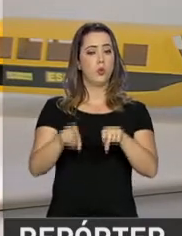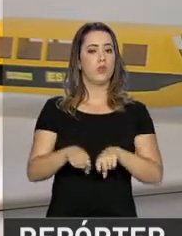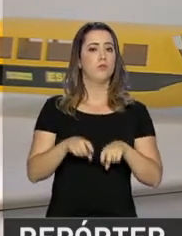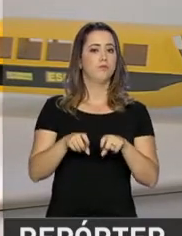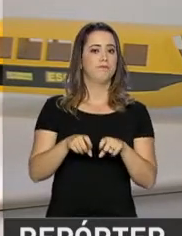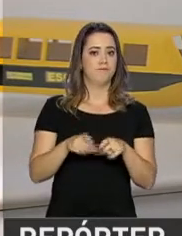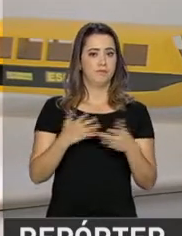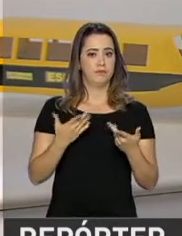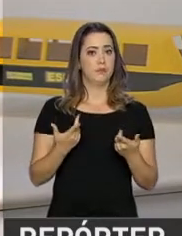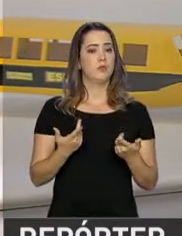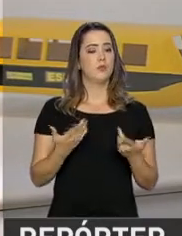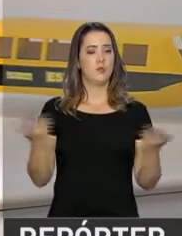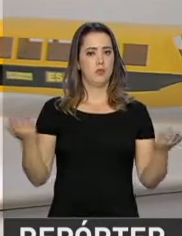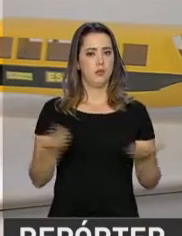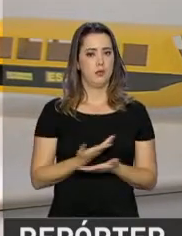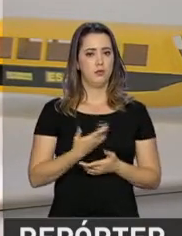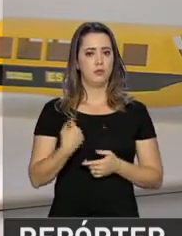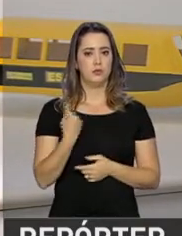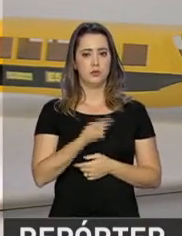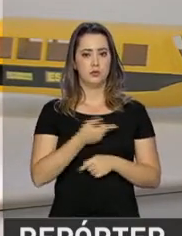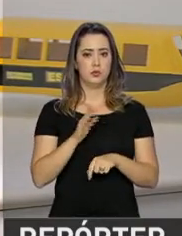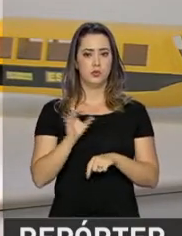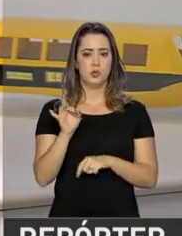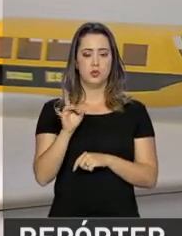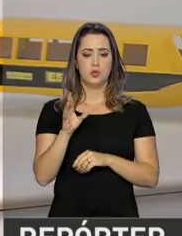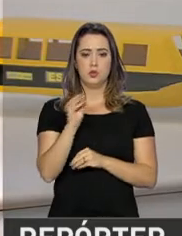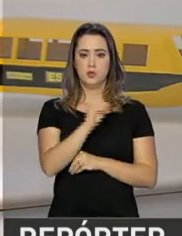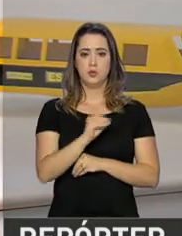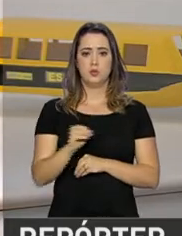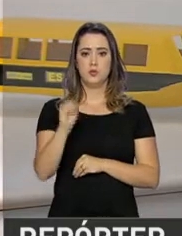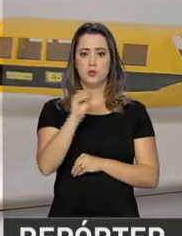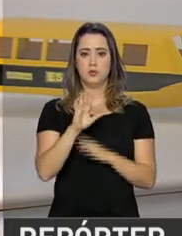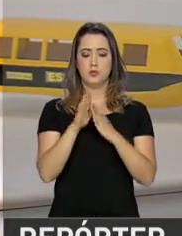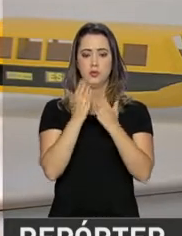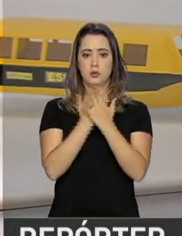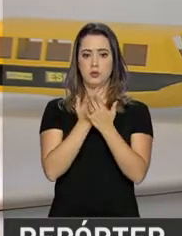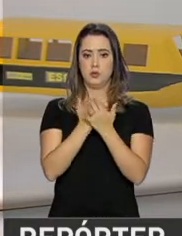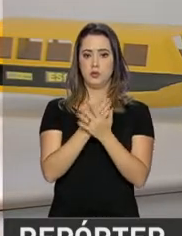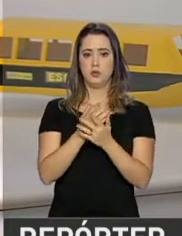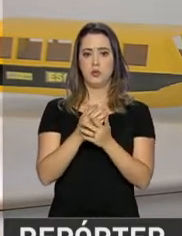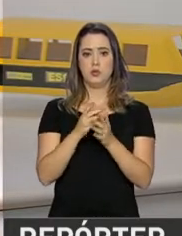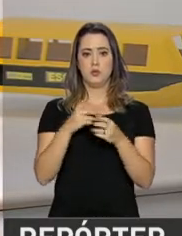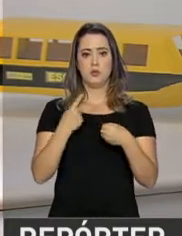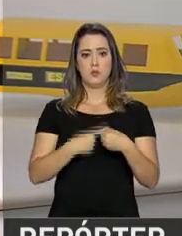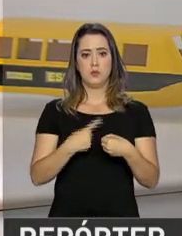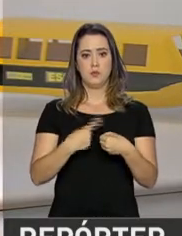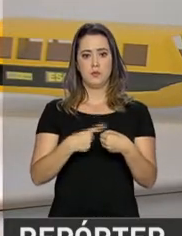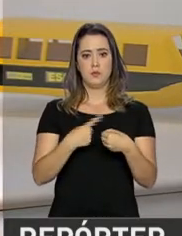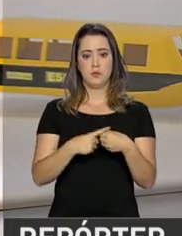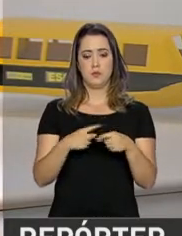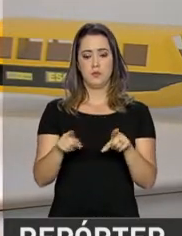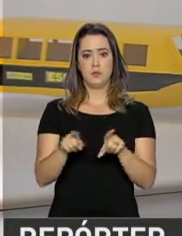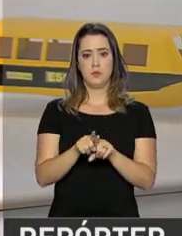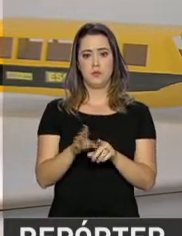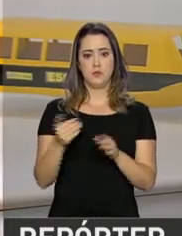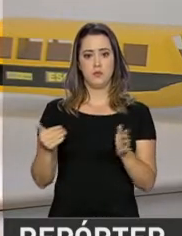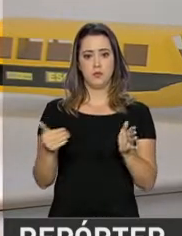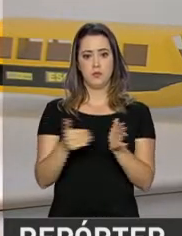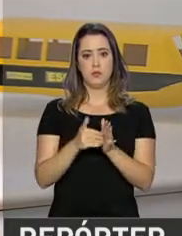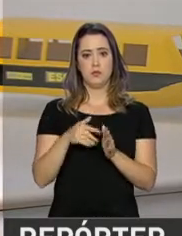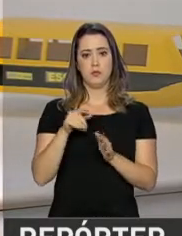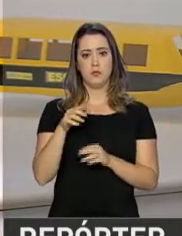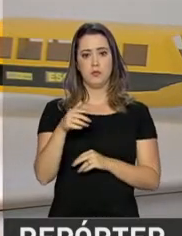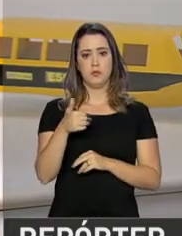tá por enquanto nós só estamos atendendo as escolas da área urbana nós queremos atingir a marca de